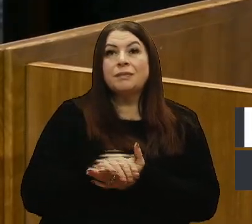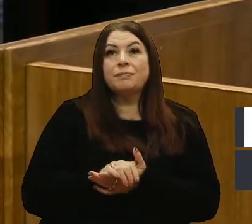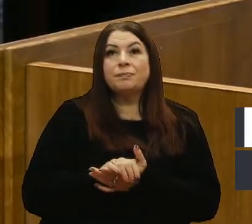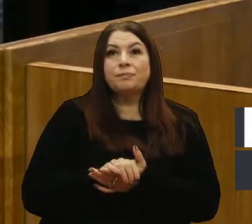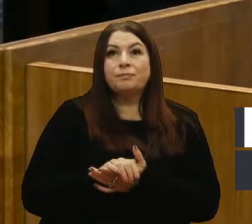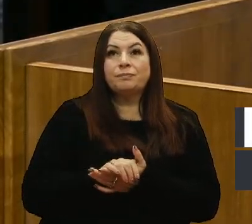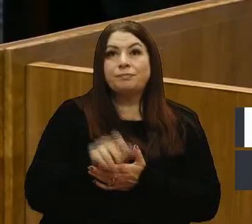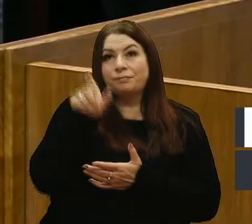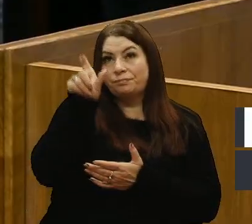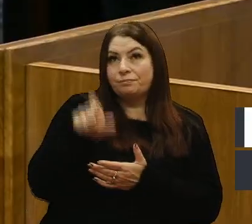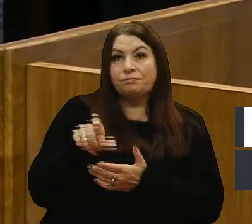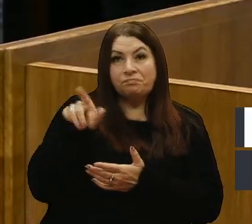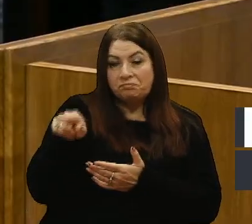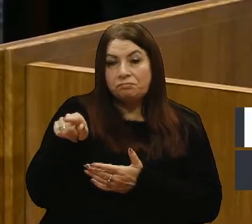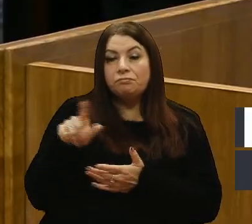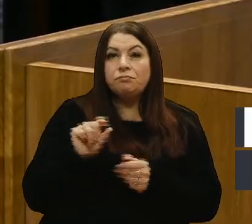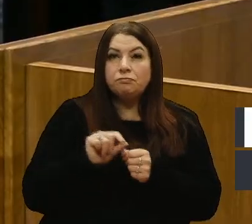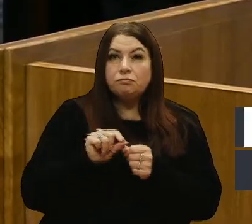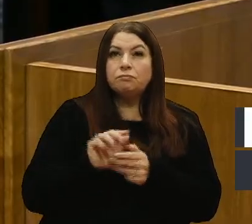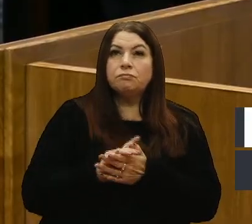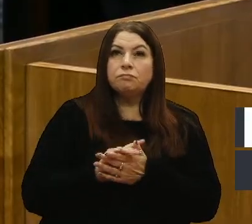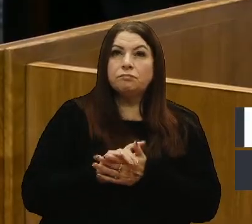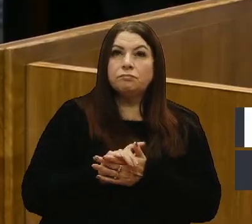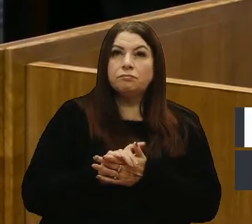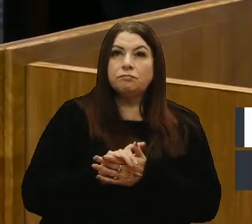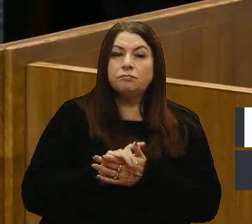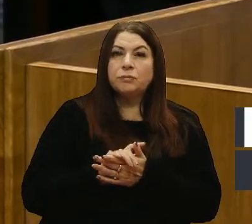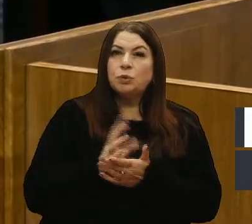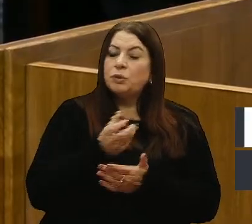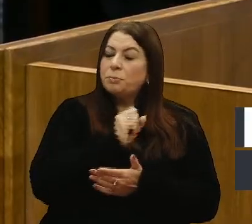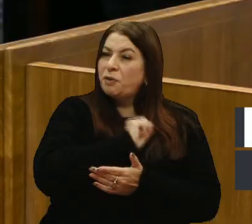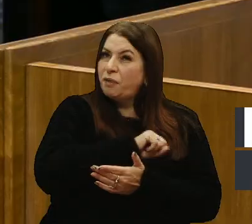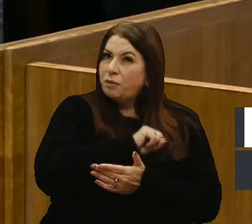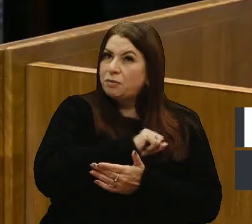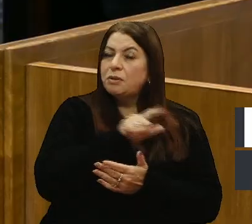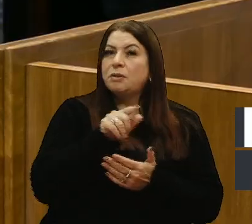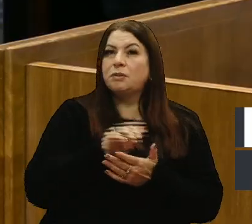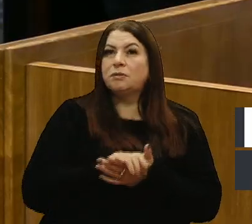dessa pessoa, né? Que fez toda aquela crueldade,